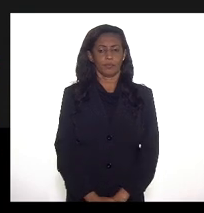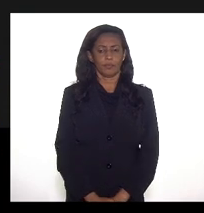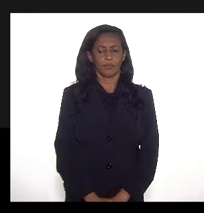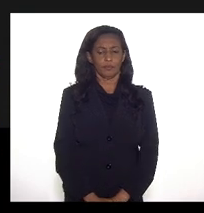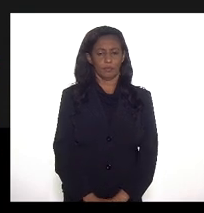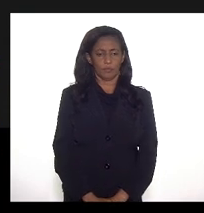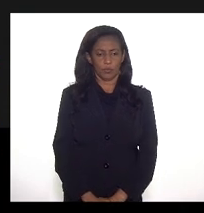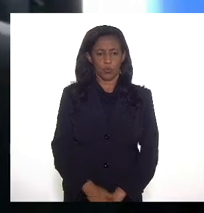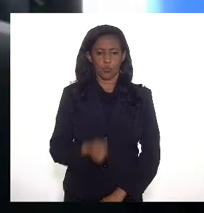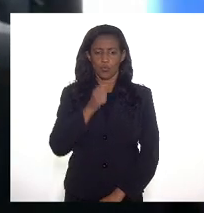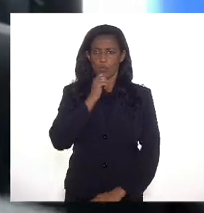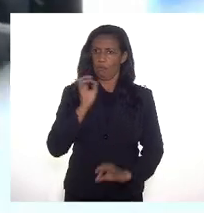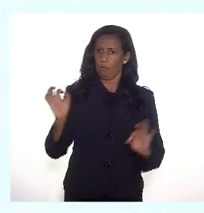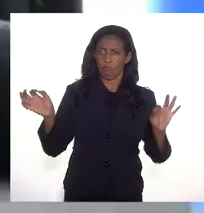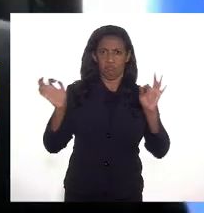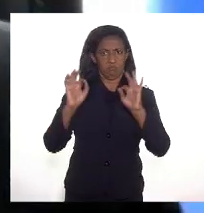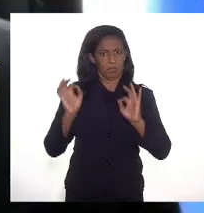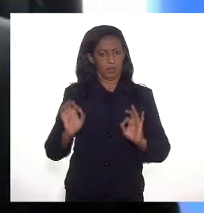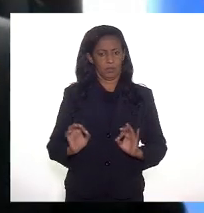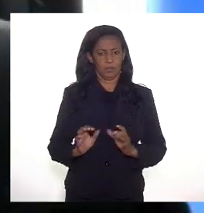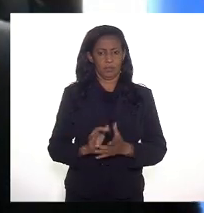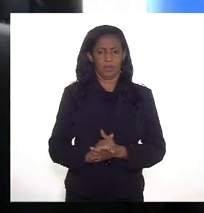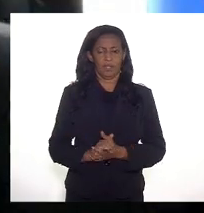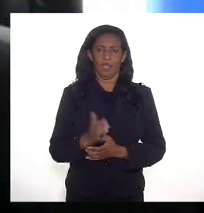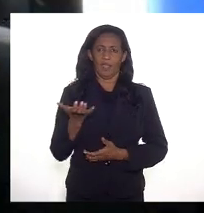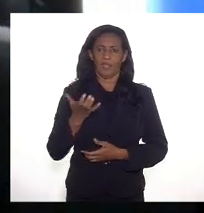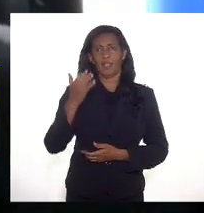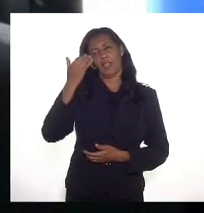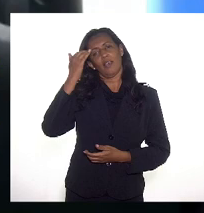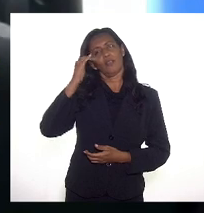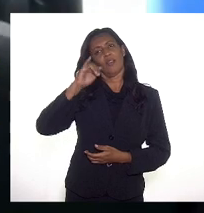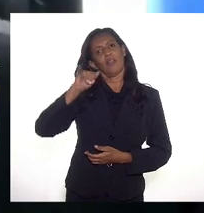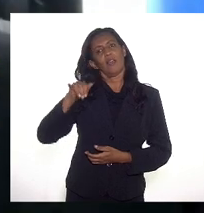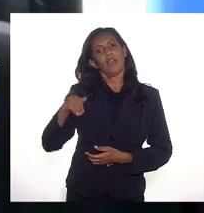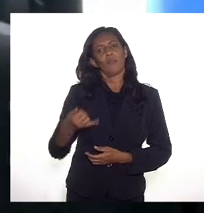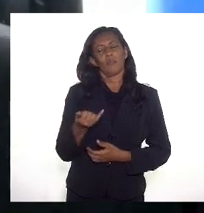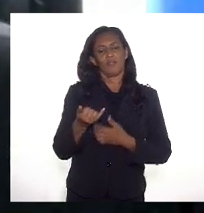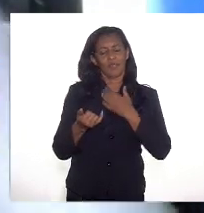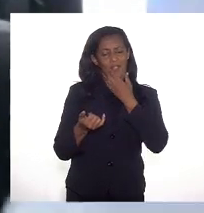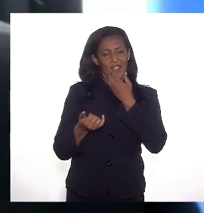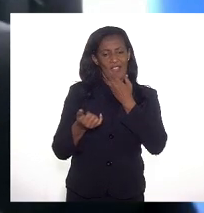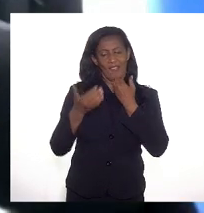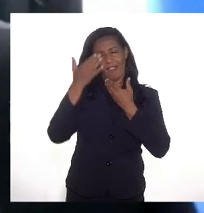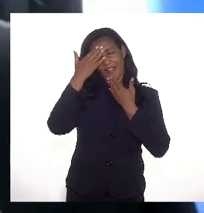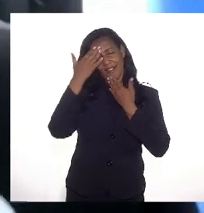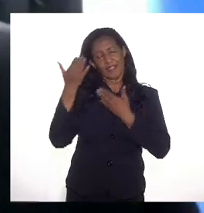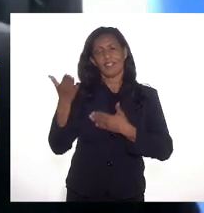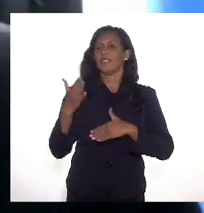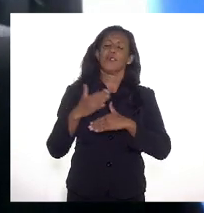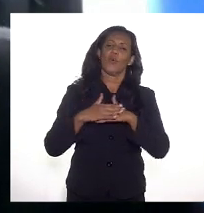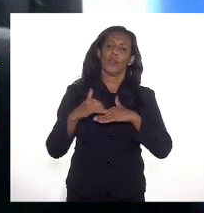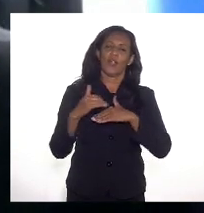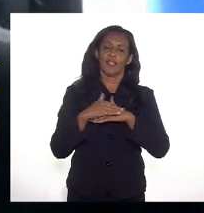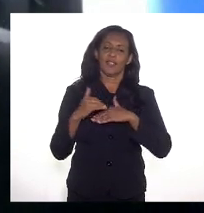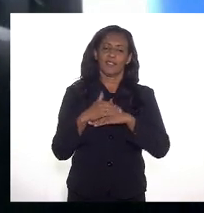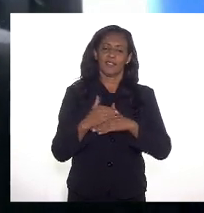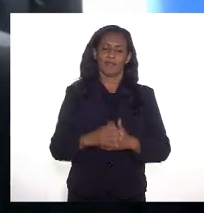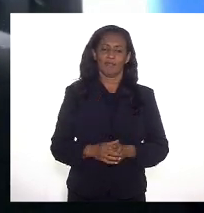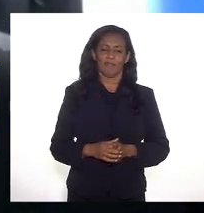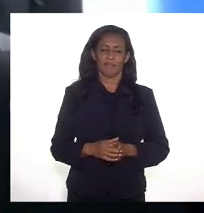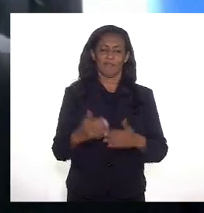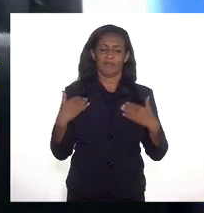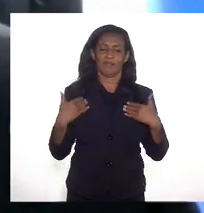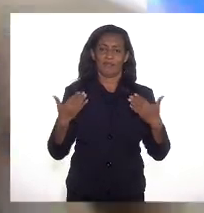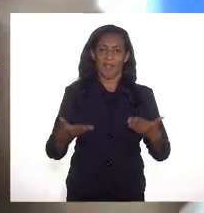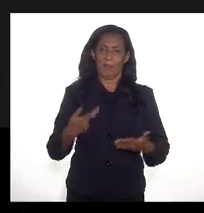Não havendo mais assuntos a tratar, quero aqui aproveitar para agradecer a todos o carinho recebido aí pela